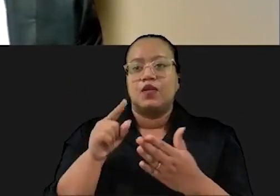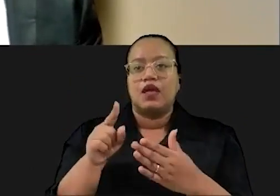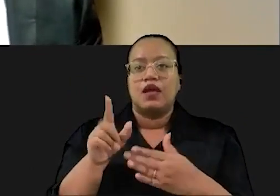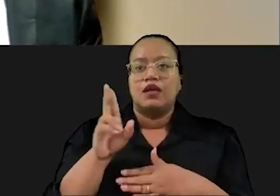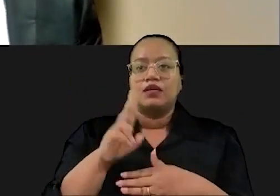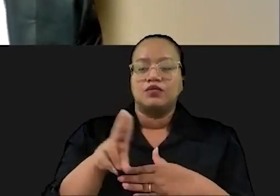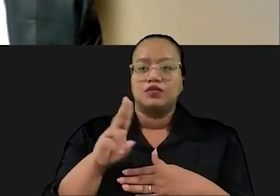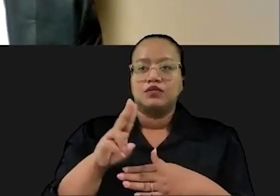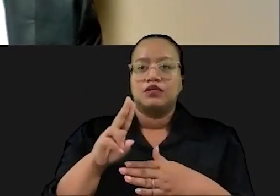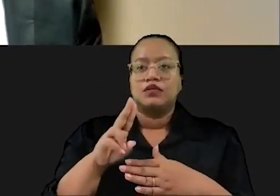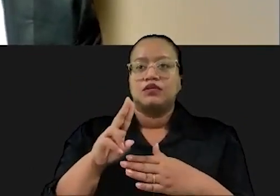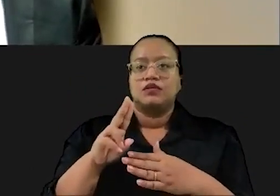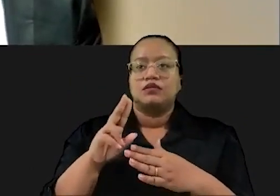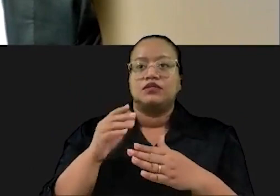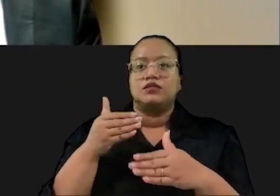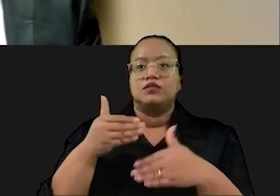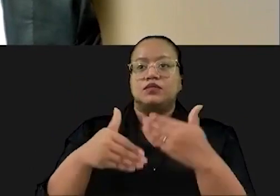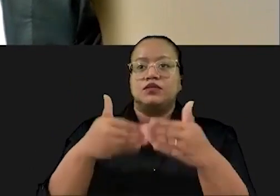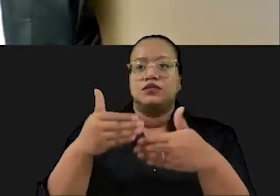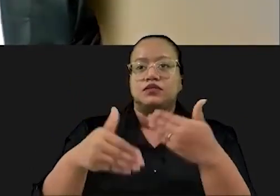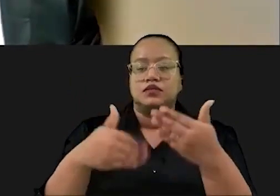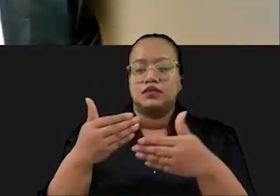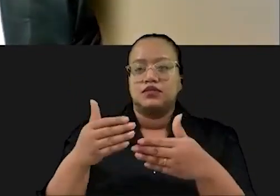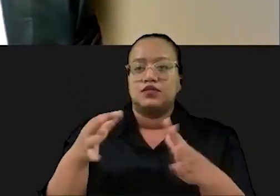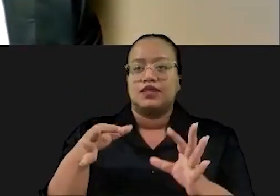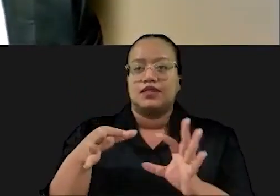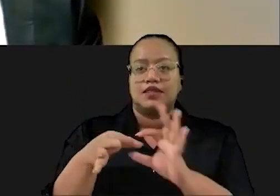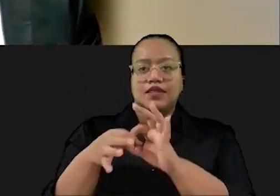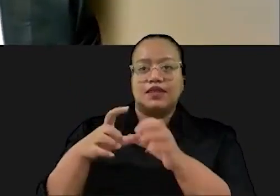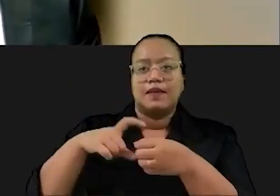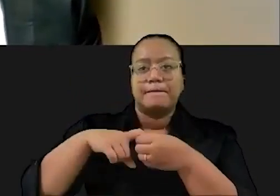ainda depende aqui do PJE 1.x.